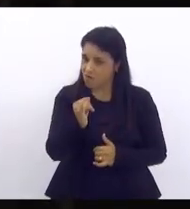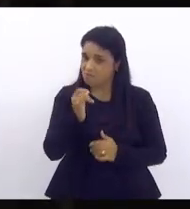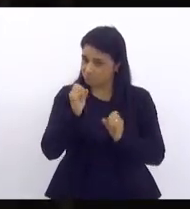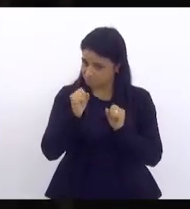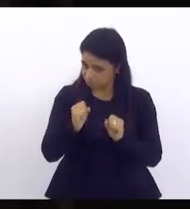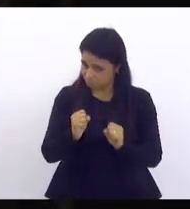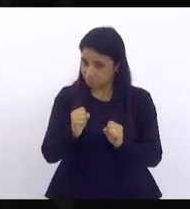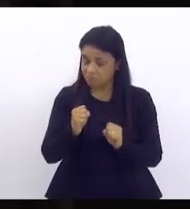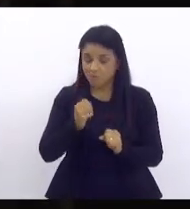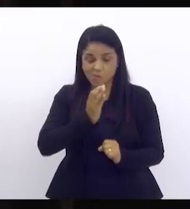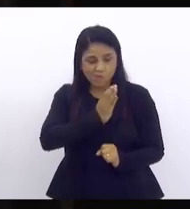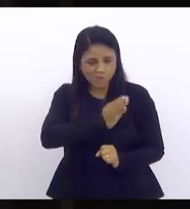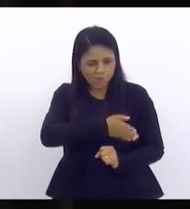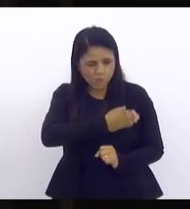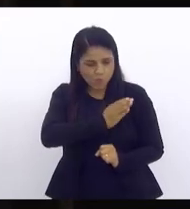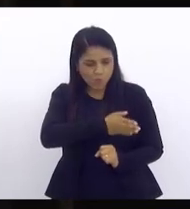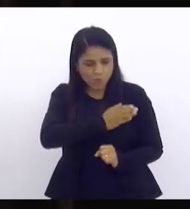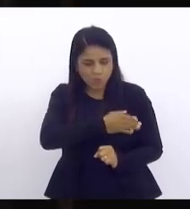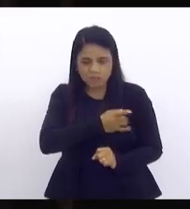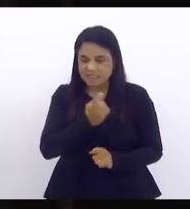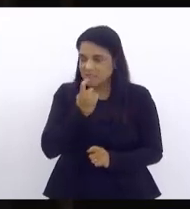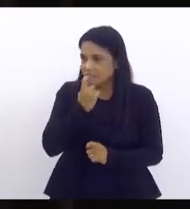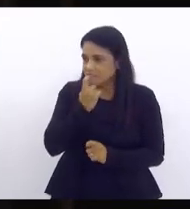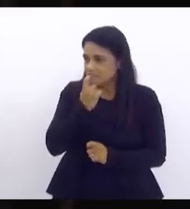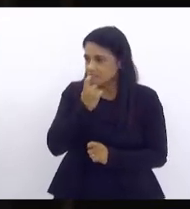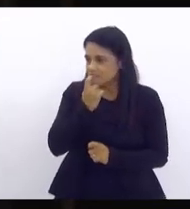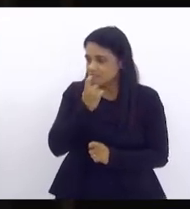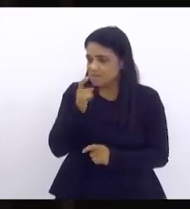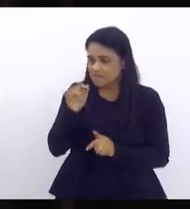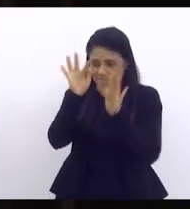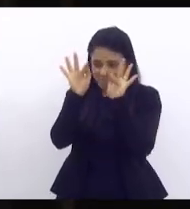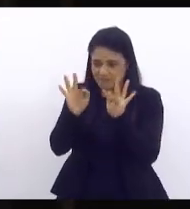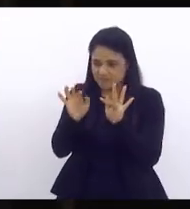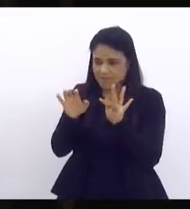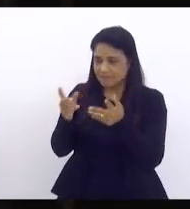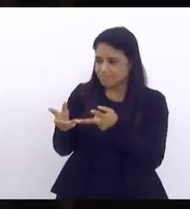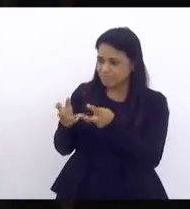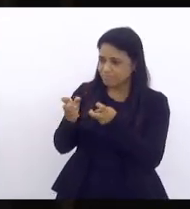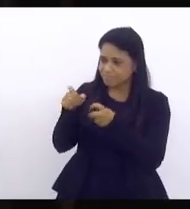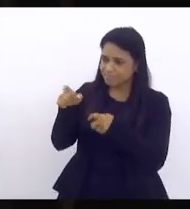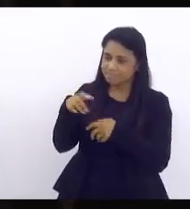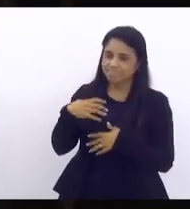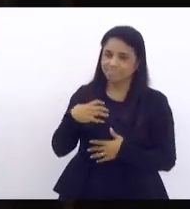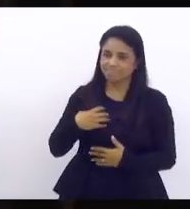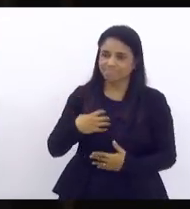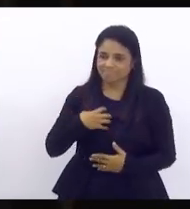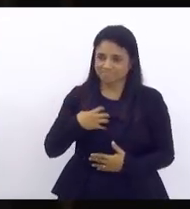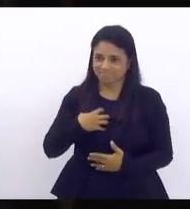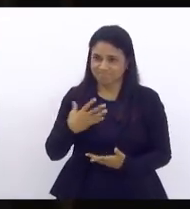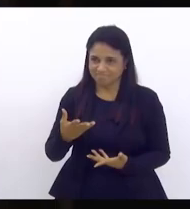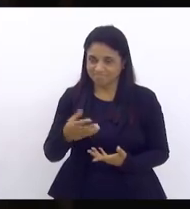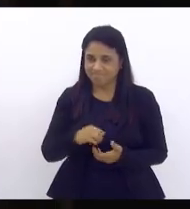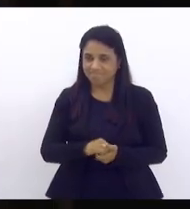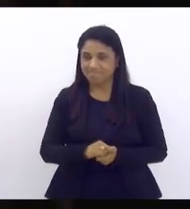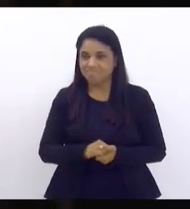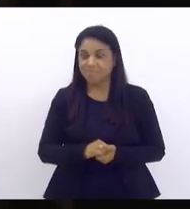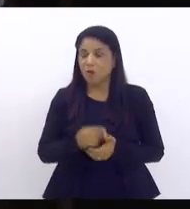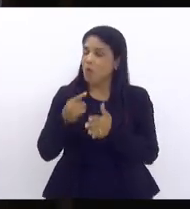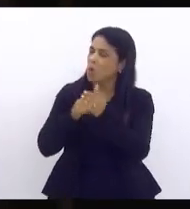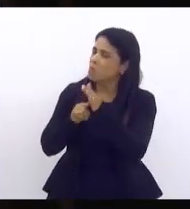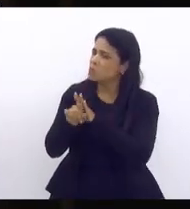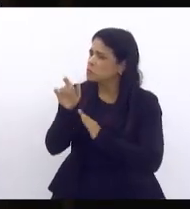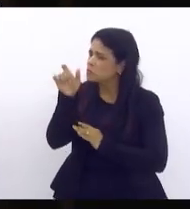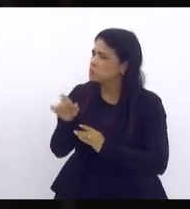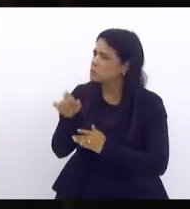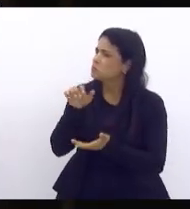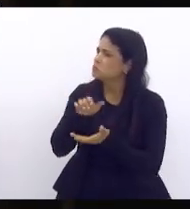meu coração eu sentia a inveja da felicidade que a Gorete estava vivendo. Eu perguntei a Gorete: Gorete, o